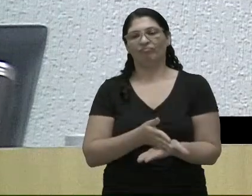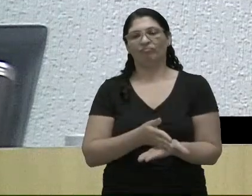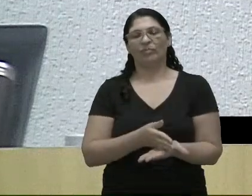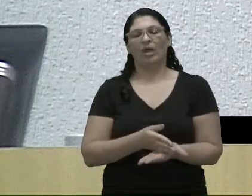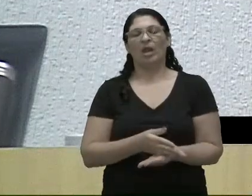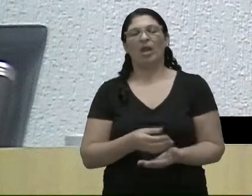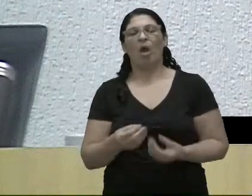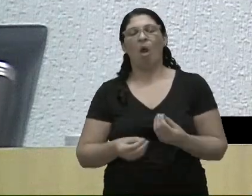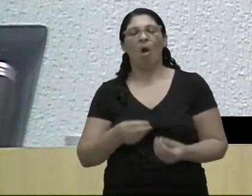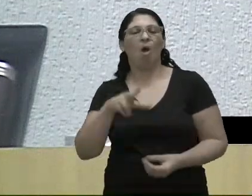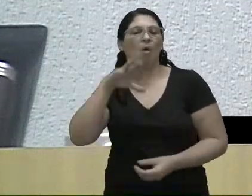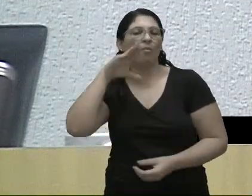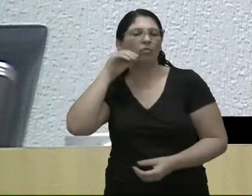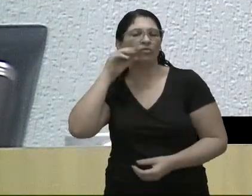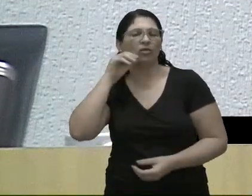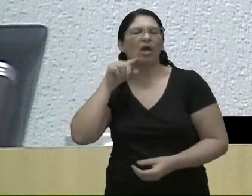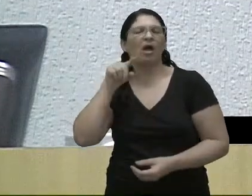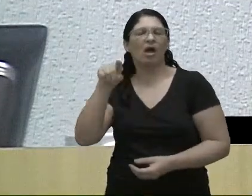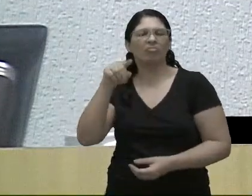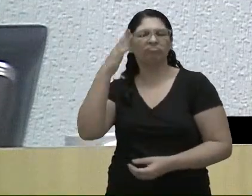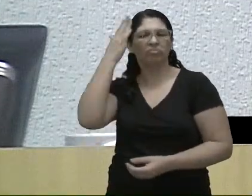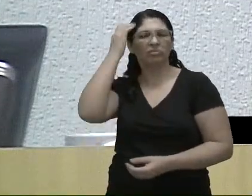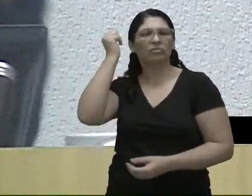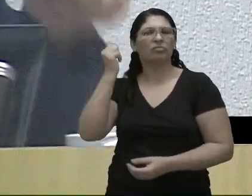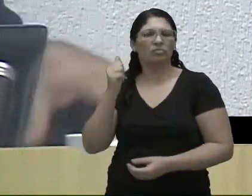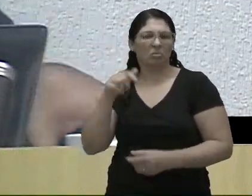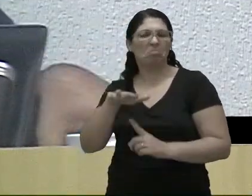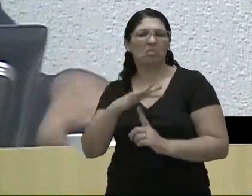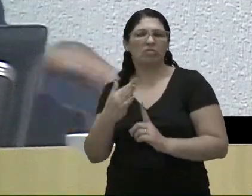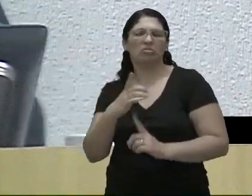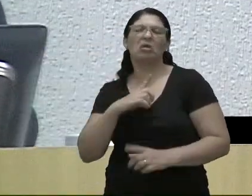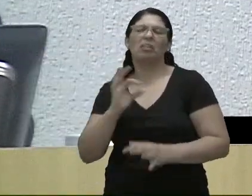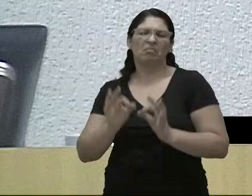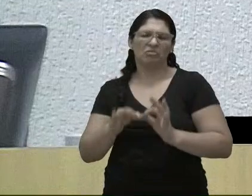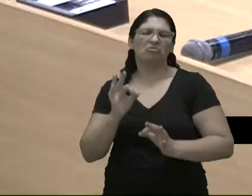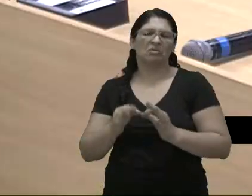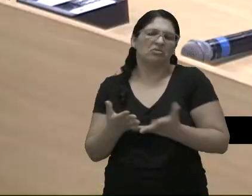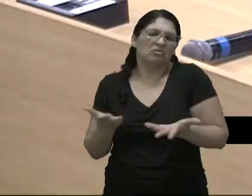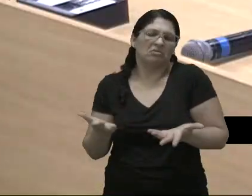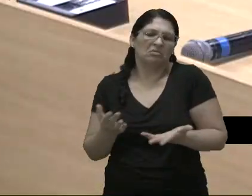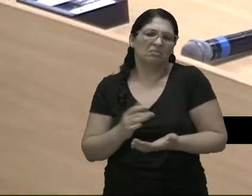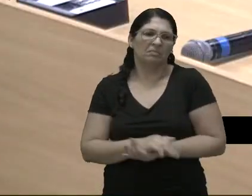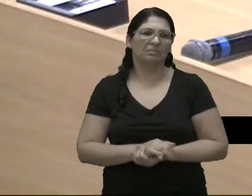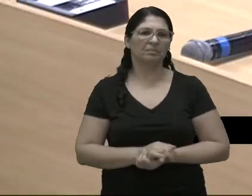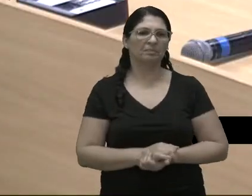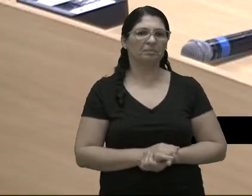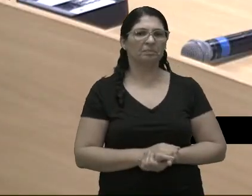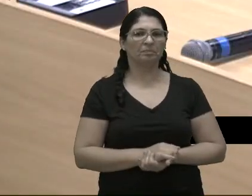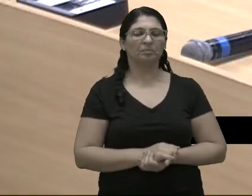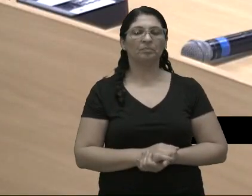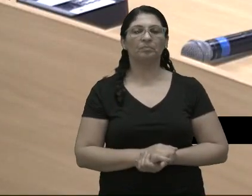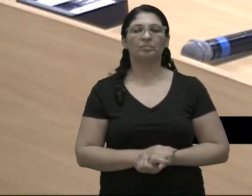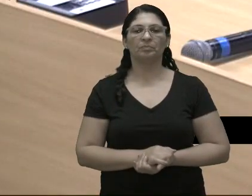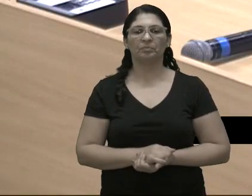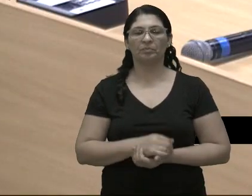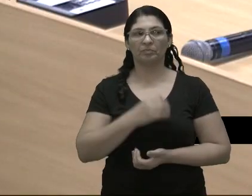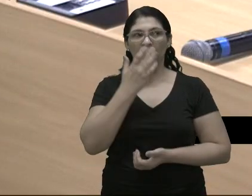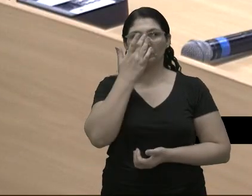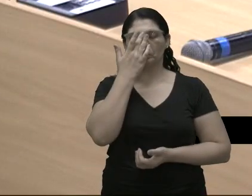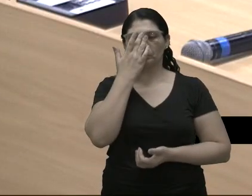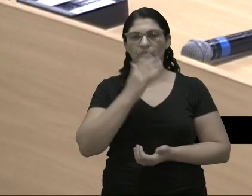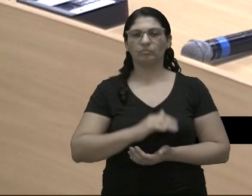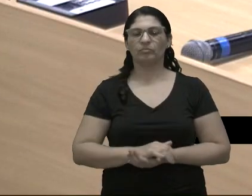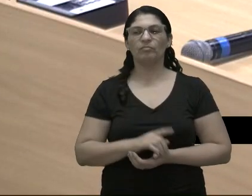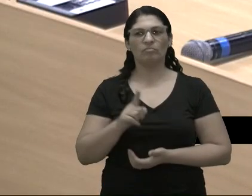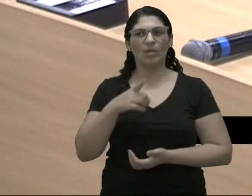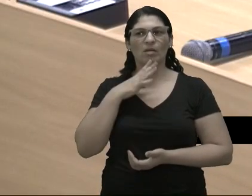O senhor ficou sabendo desse caso? O senhor tem uma justificativa para isso? Então, vamos lá. Que foi levado para vocês esse